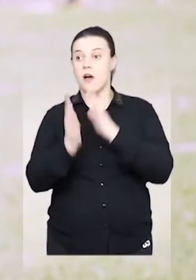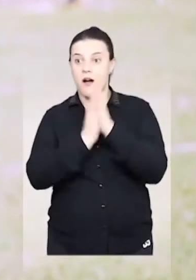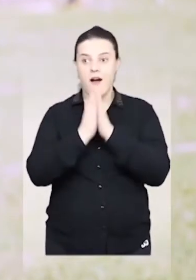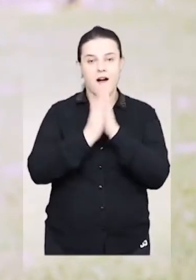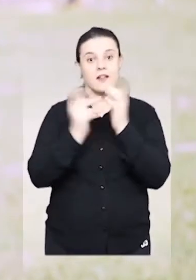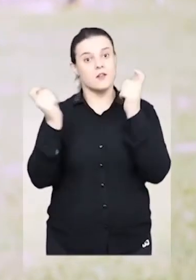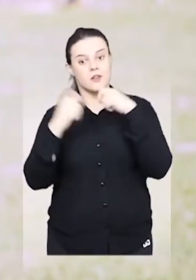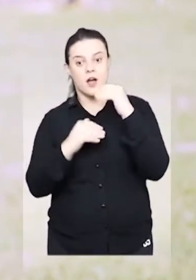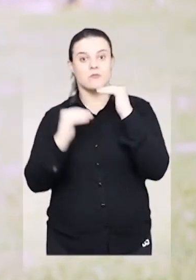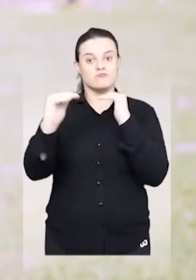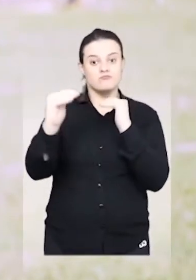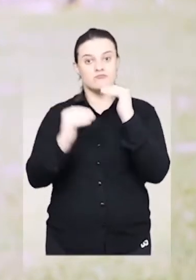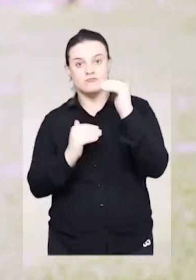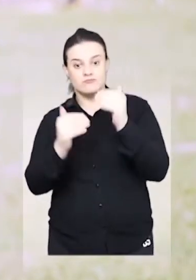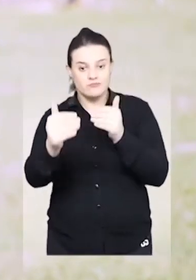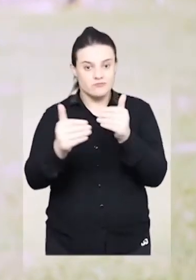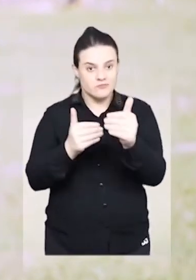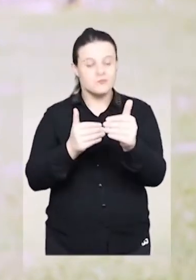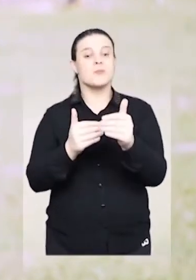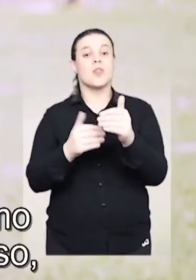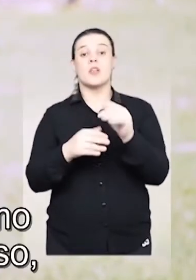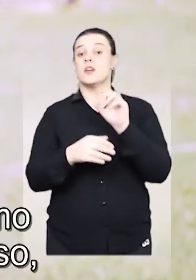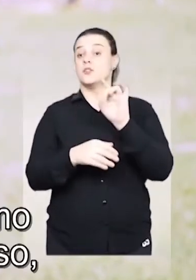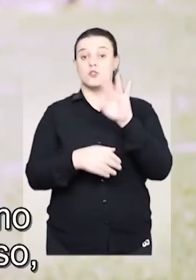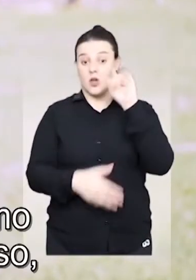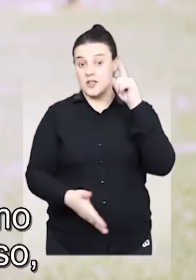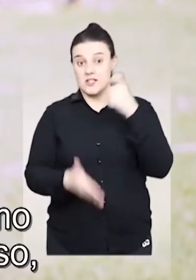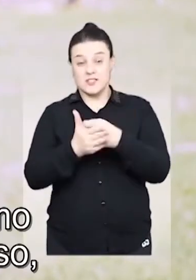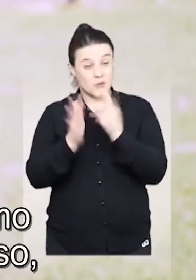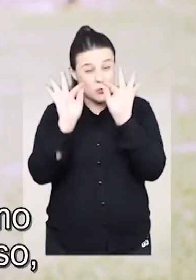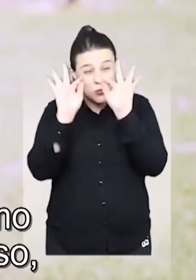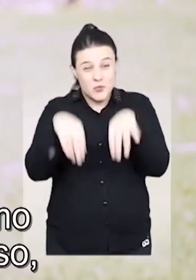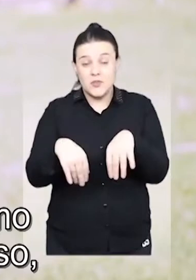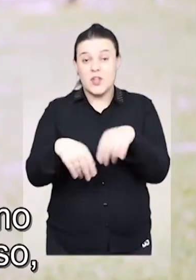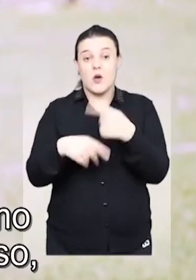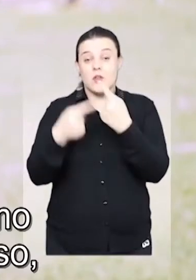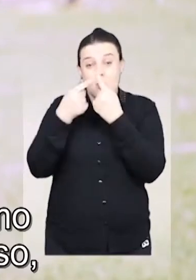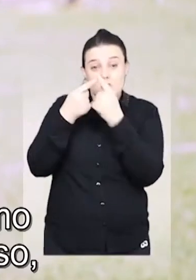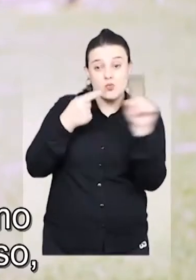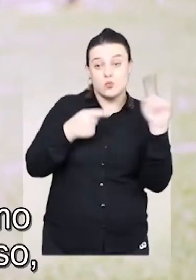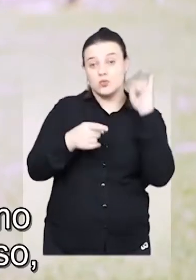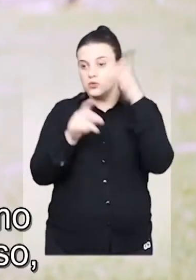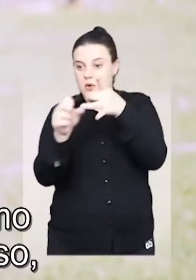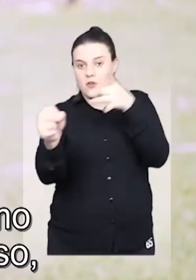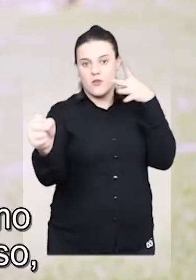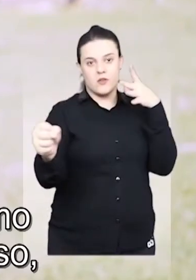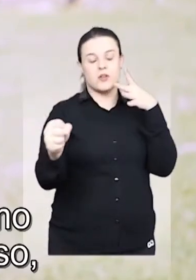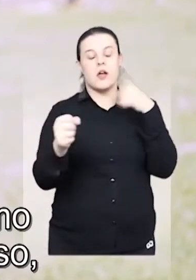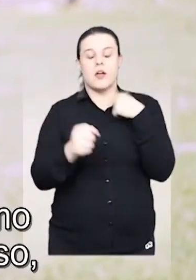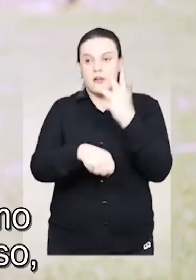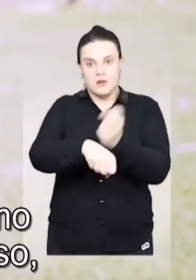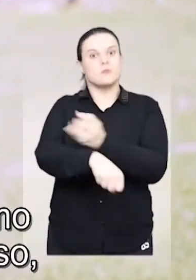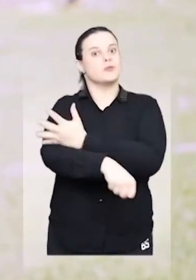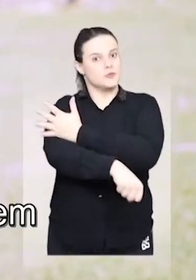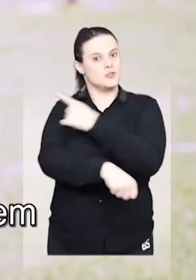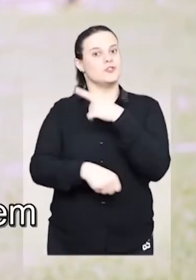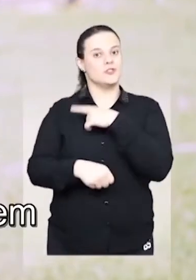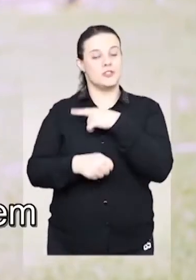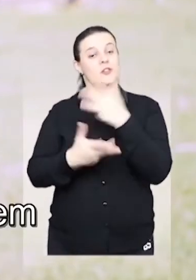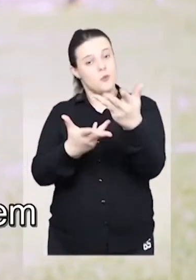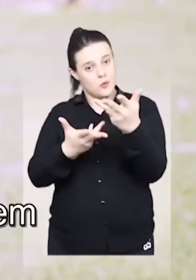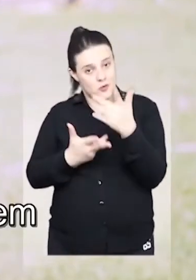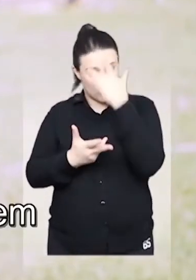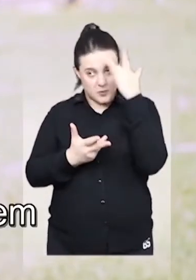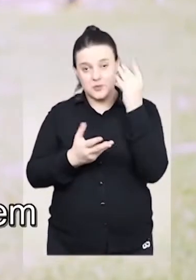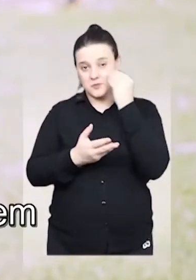que você tinha à frente. Então, só se decide na última flecha, no último momento. É emocionante, é maravilhoso. E eu convido